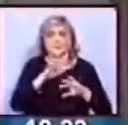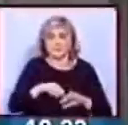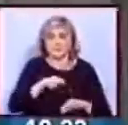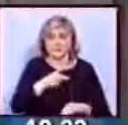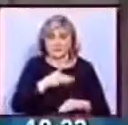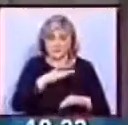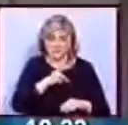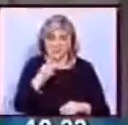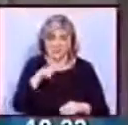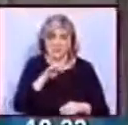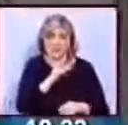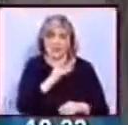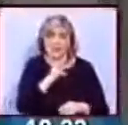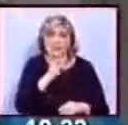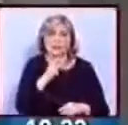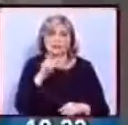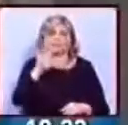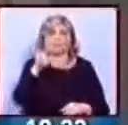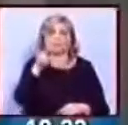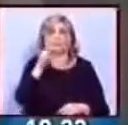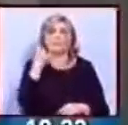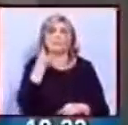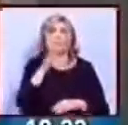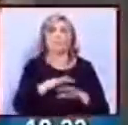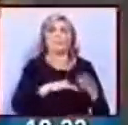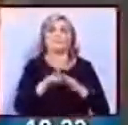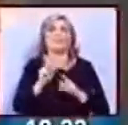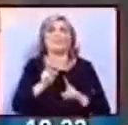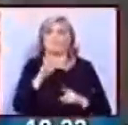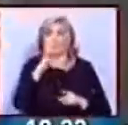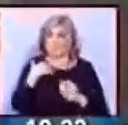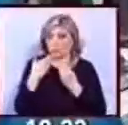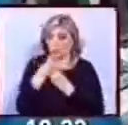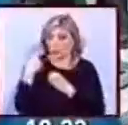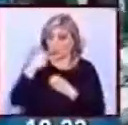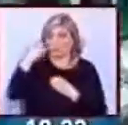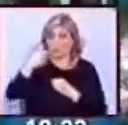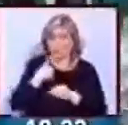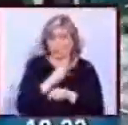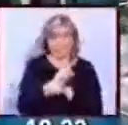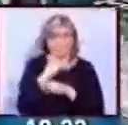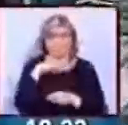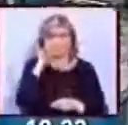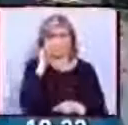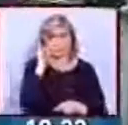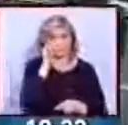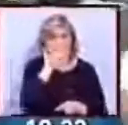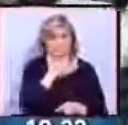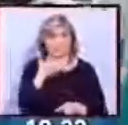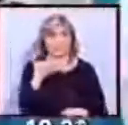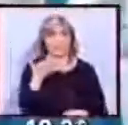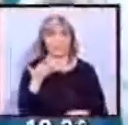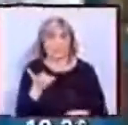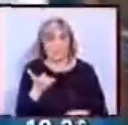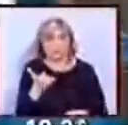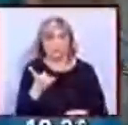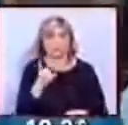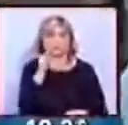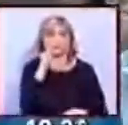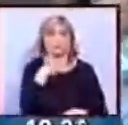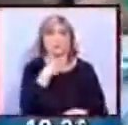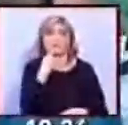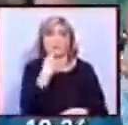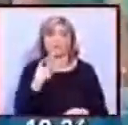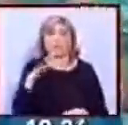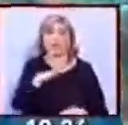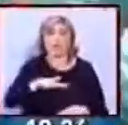infarto o que é que tu deves fazer? Se estiver com outra pessoa, ligo imediatamente para o 112, digo